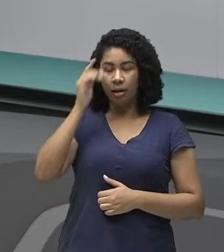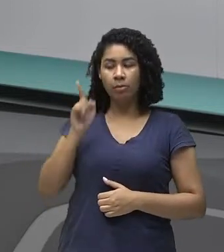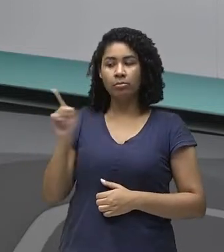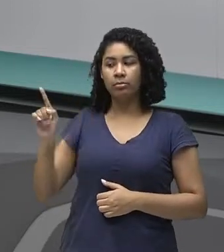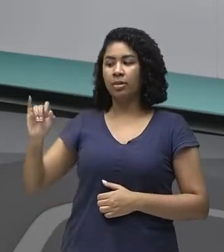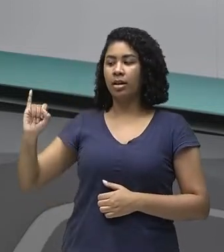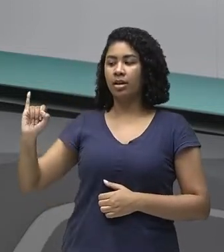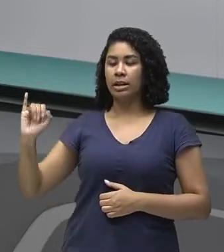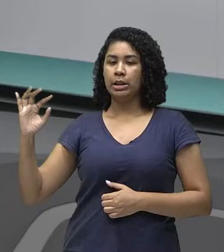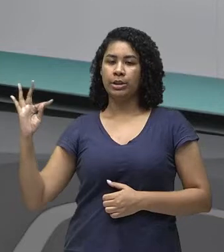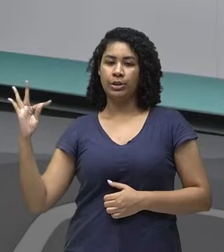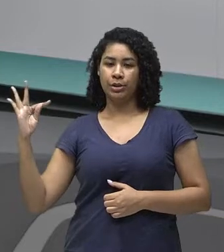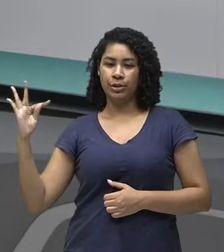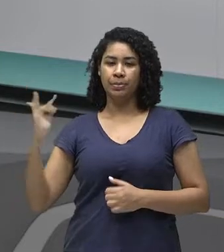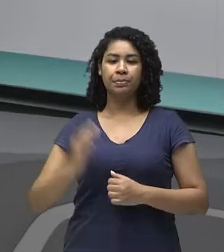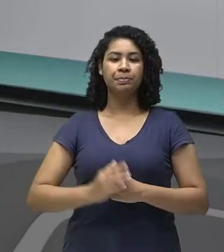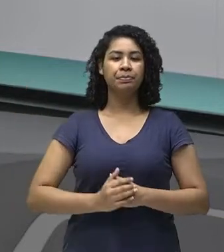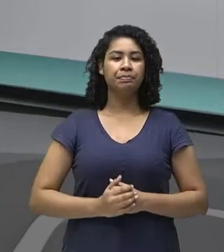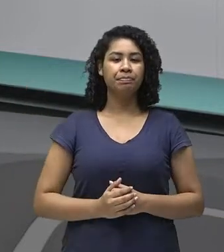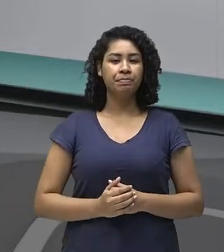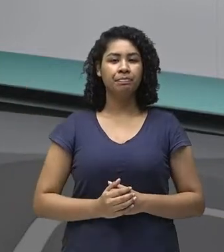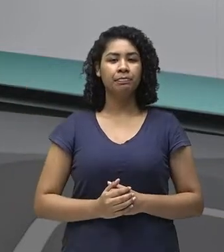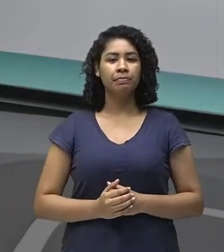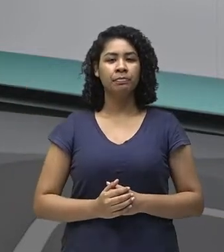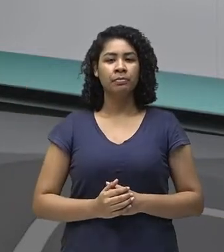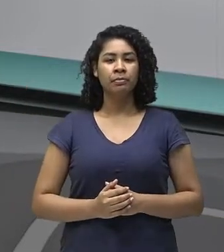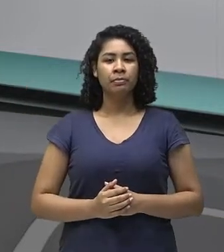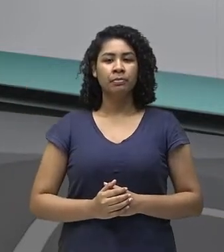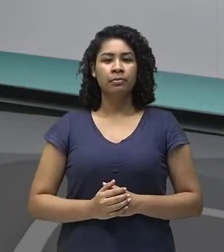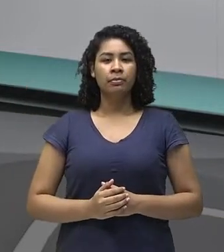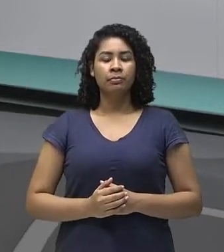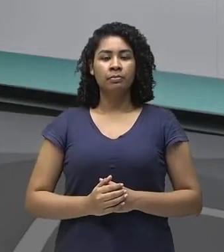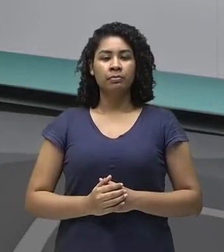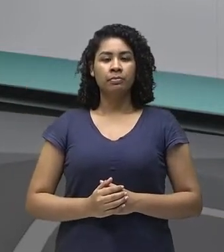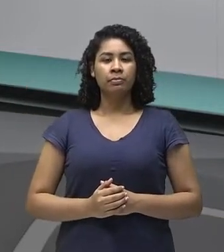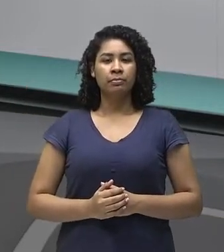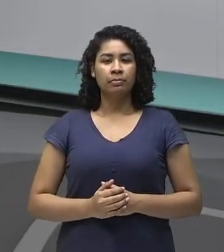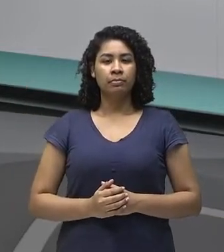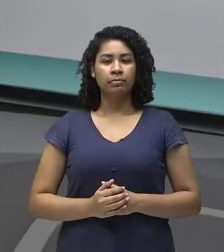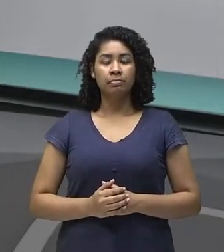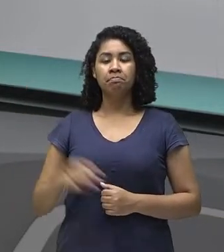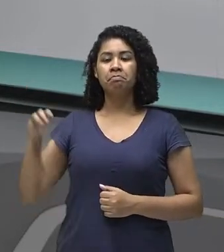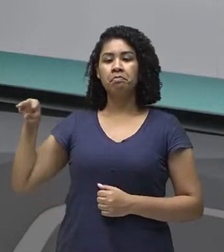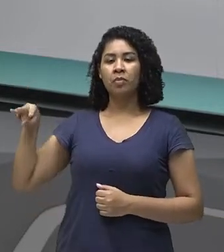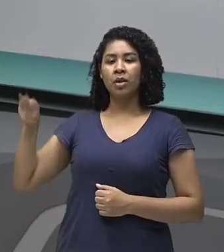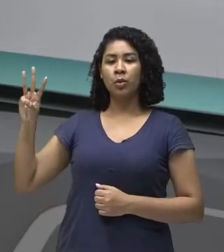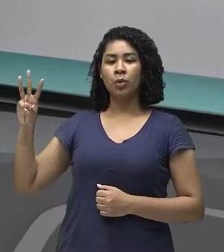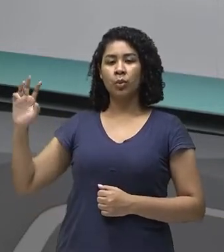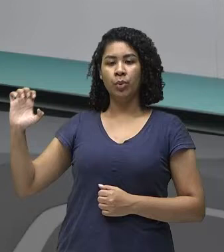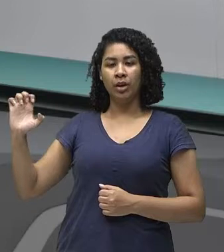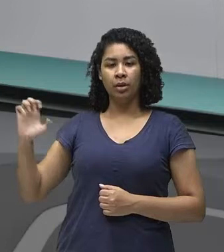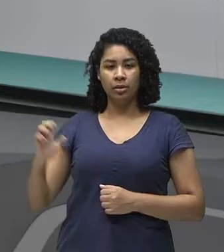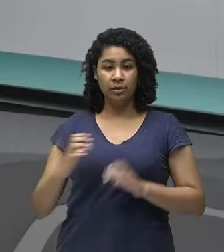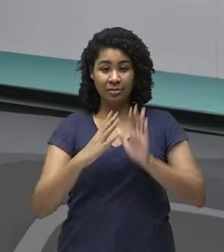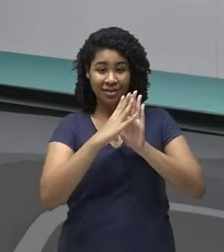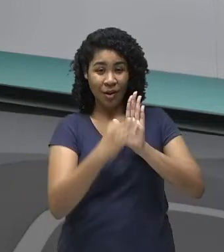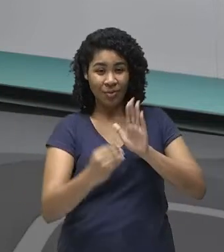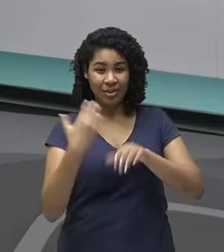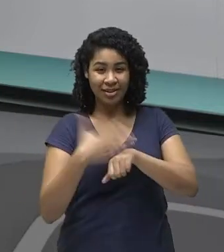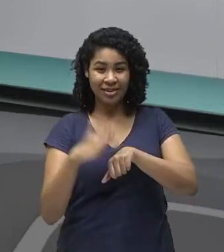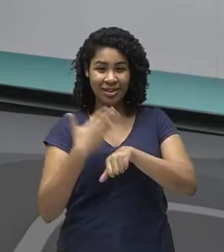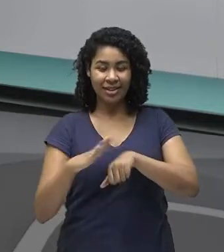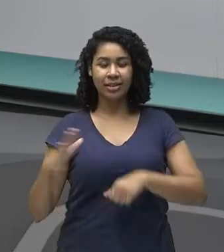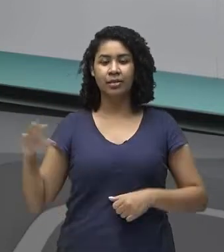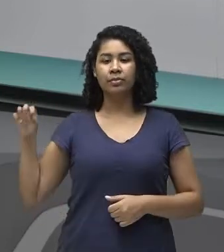tá? E aí, tem o we, vamos repetir mais uma vez todos